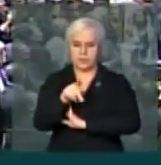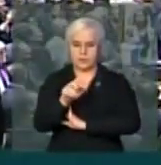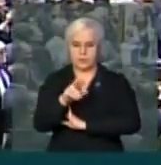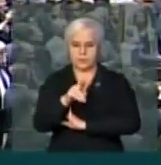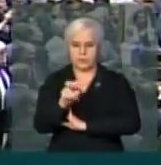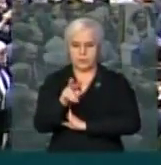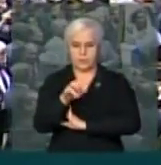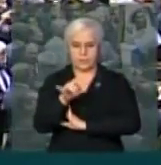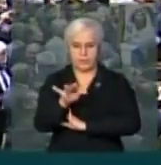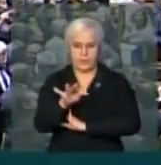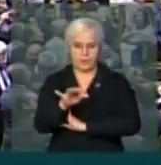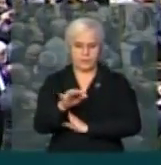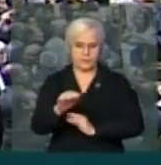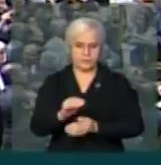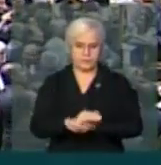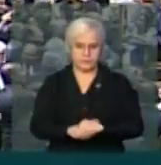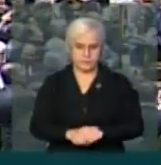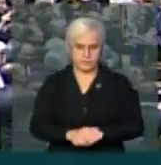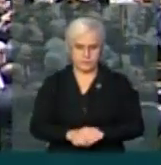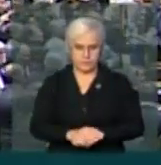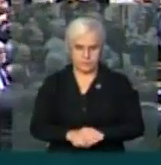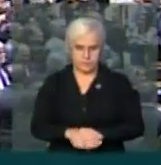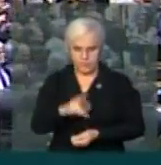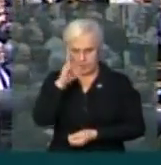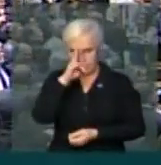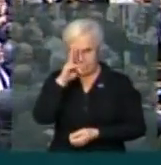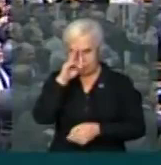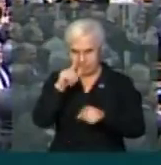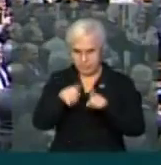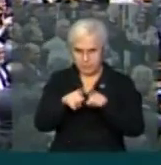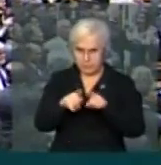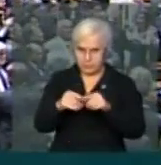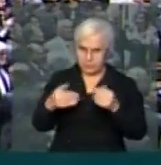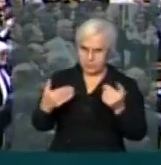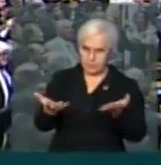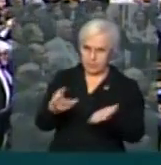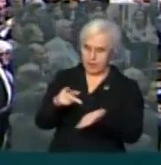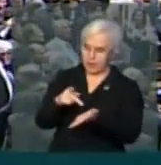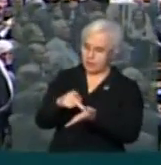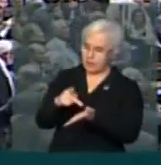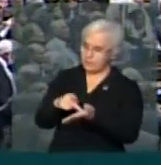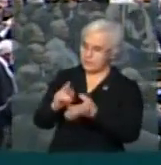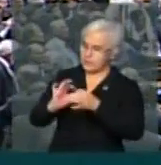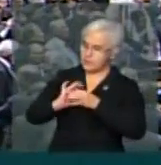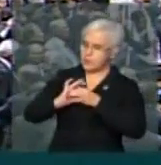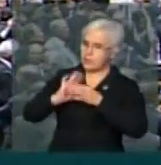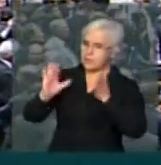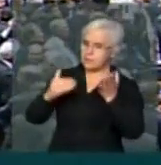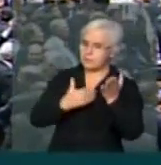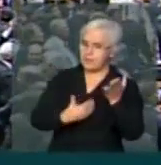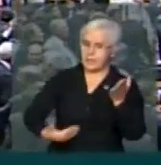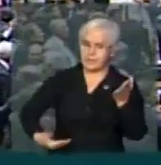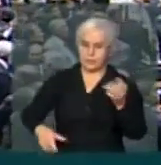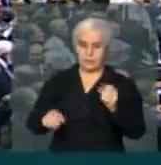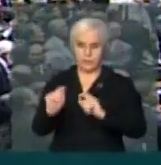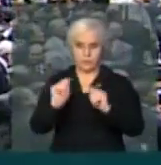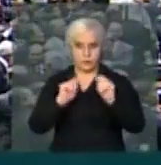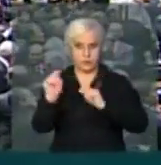do dia de hoje, que vem causando muita polêmica. Lembrando o que ela faz, ela na prática libera o governo de fazer